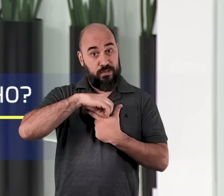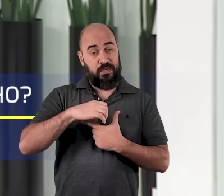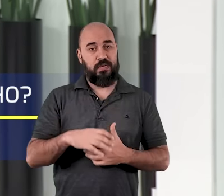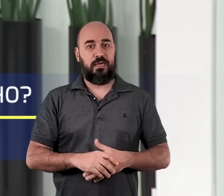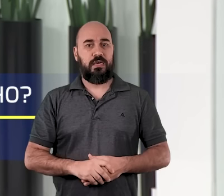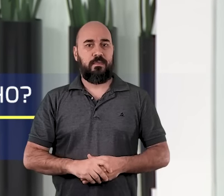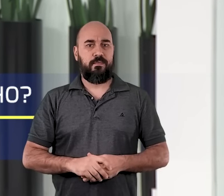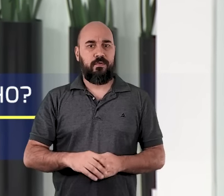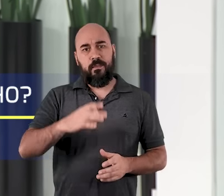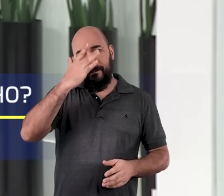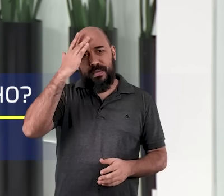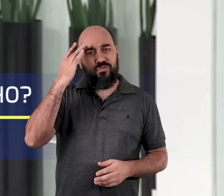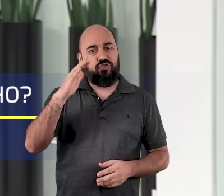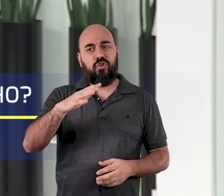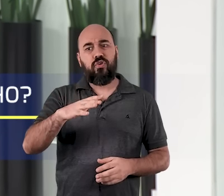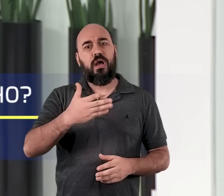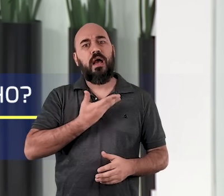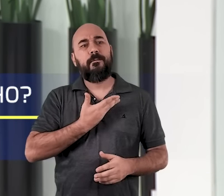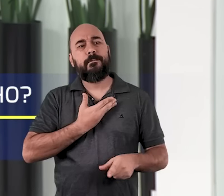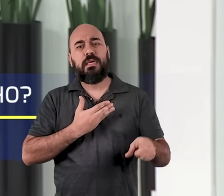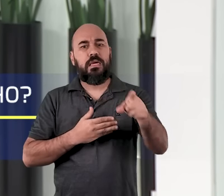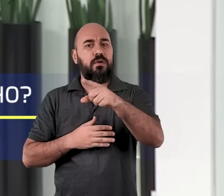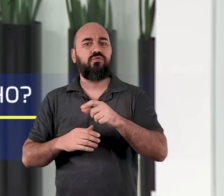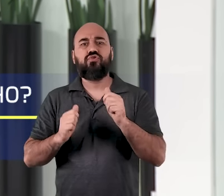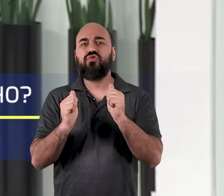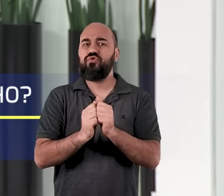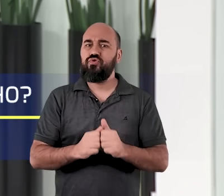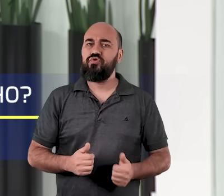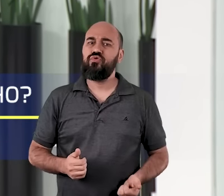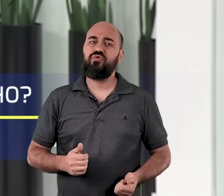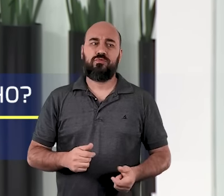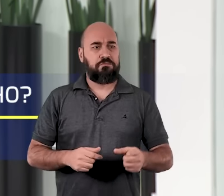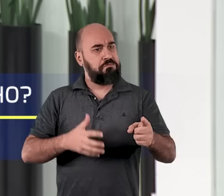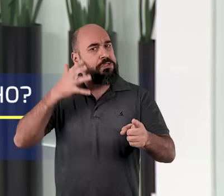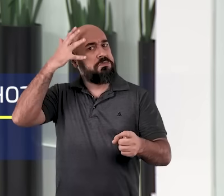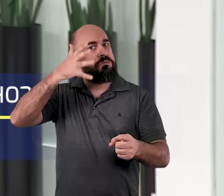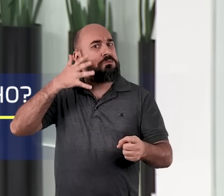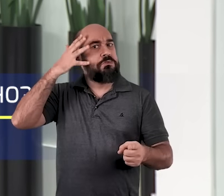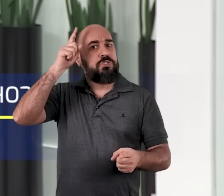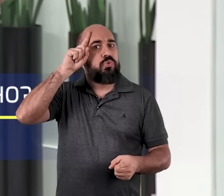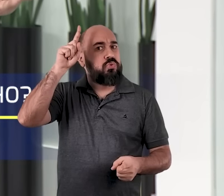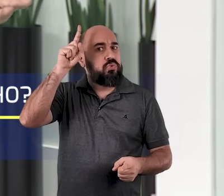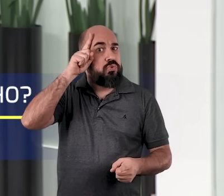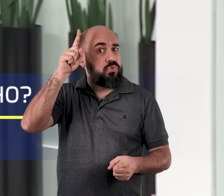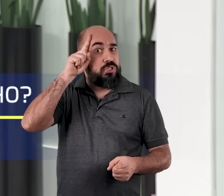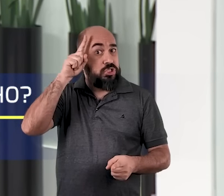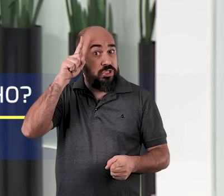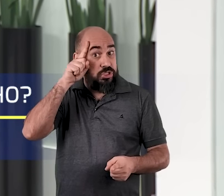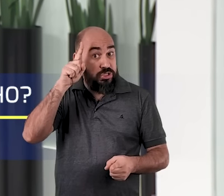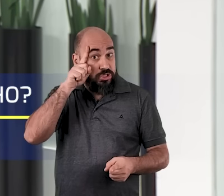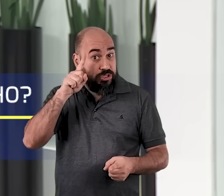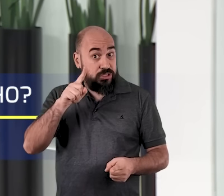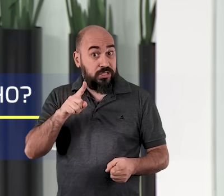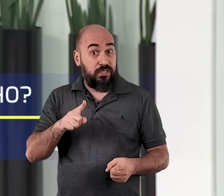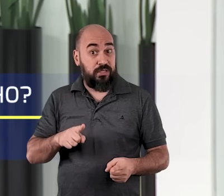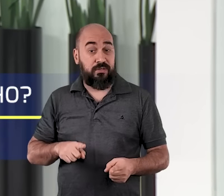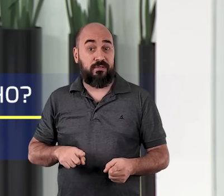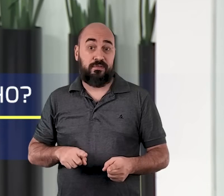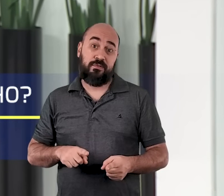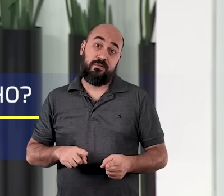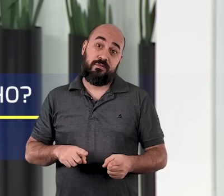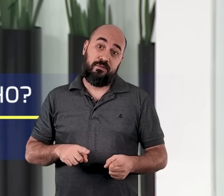trás das câmeras, eles ouvem sermões todos os dias e às vezes vários sermões por dia. Eles